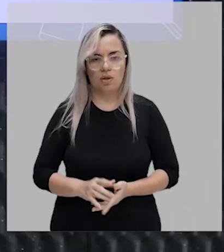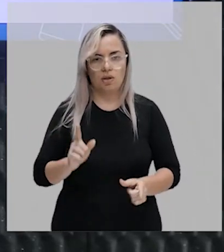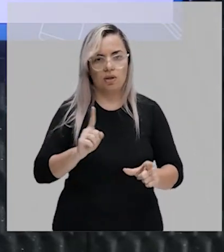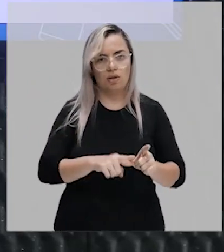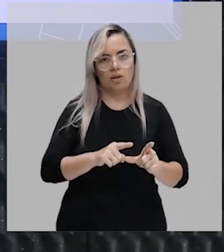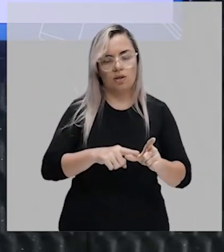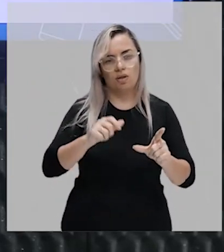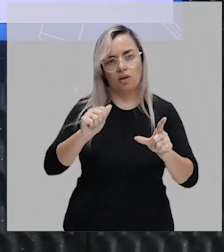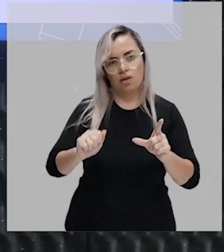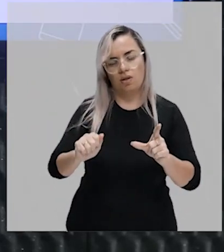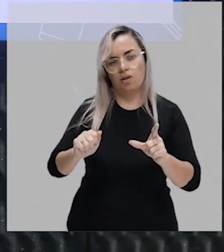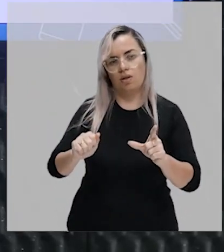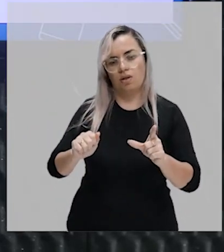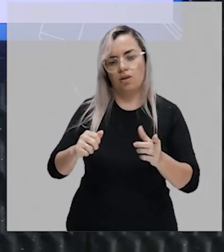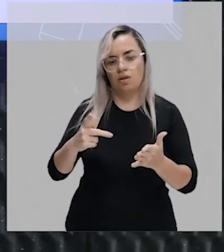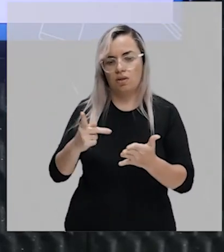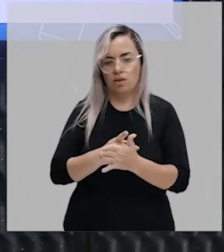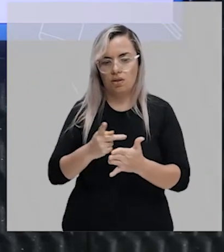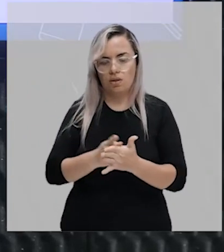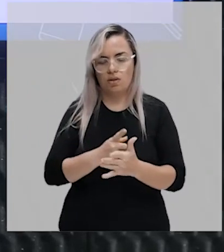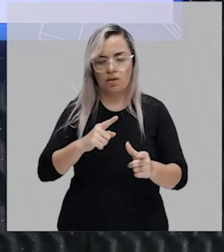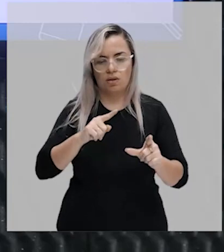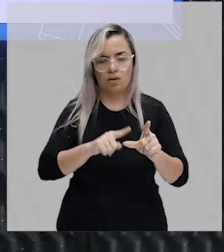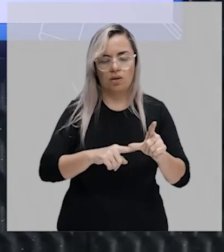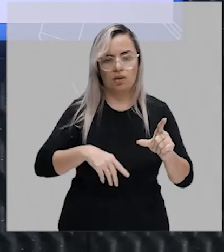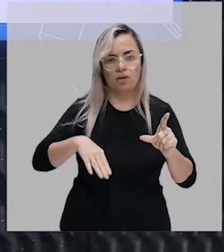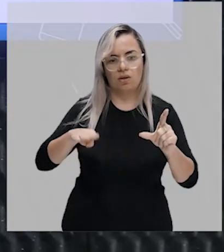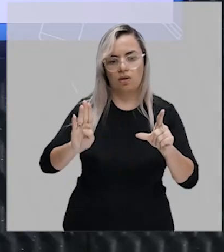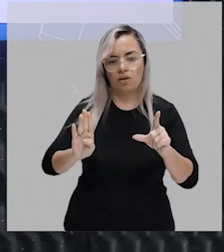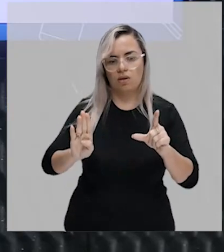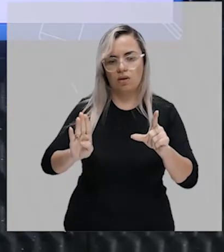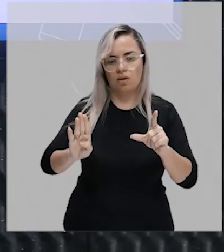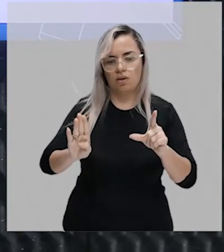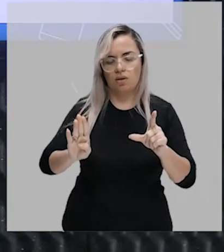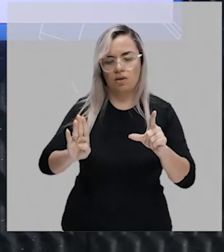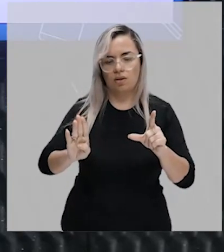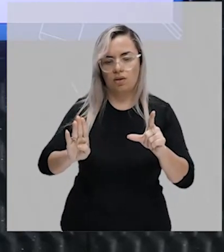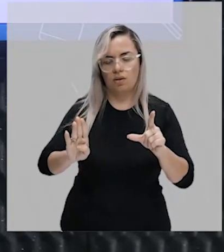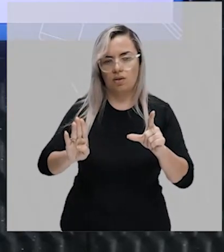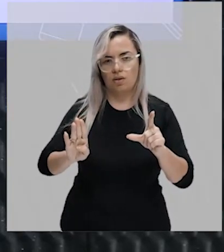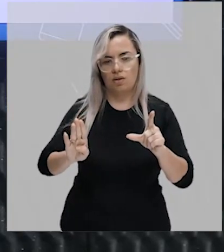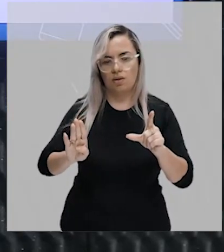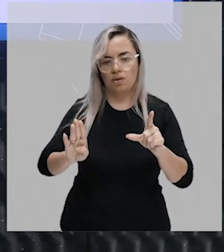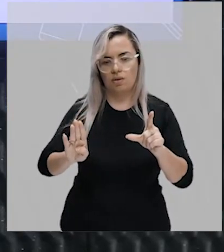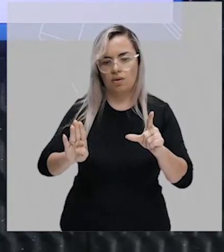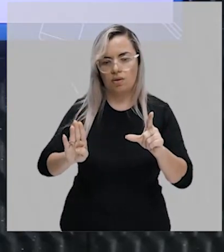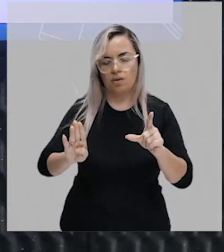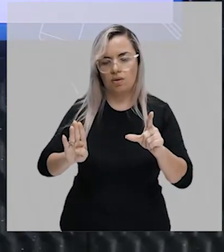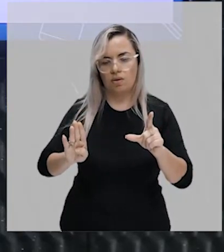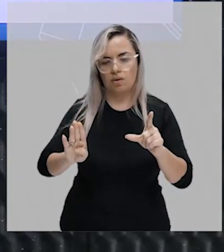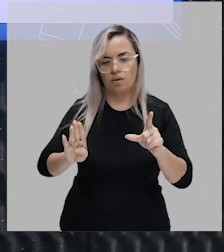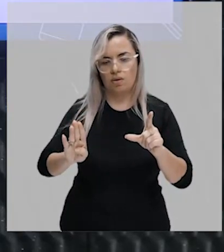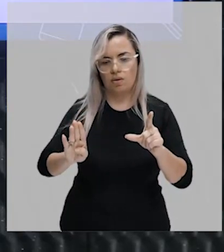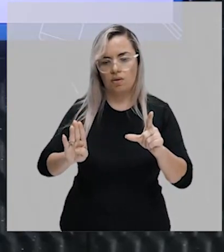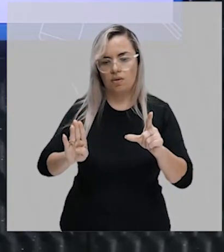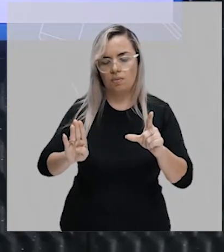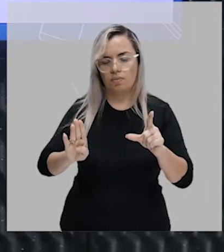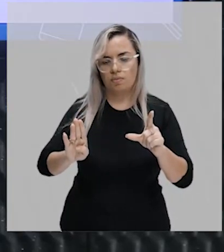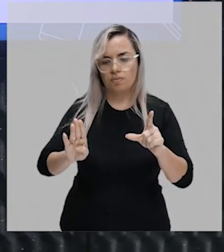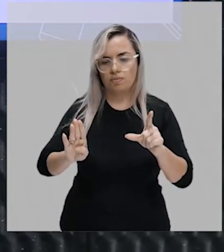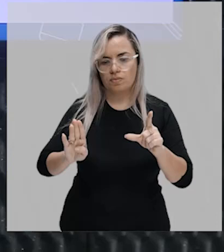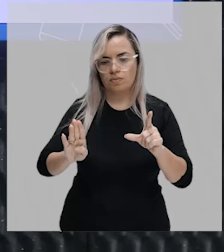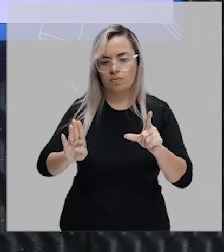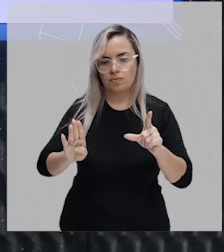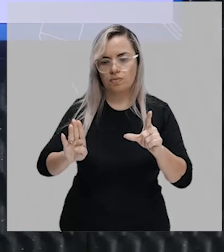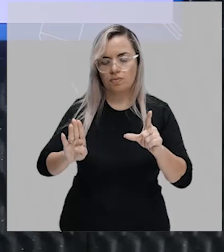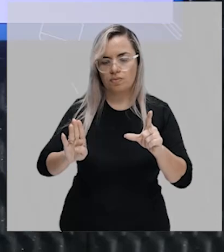ser, tá? Letra B, questionar. Depois que ele questiona, depois ele cria a hipótese, depois ele